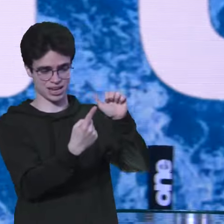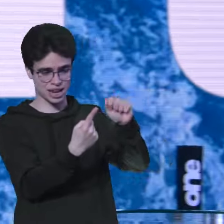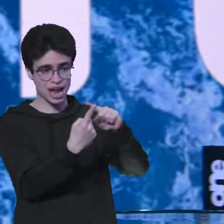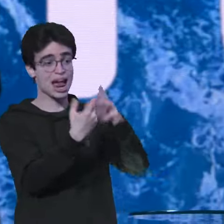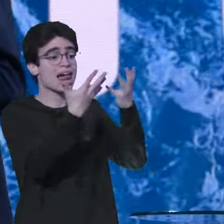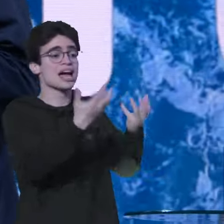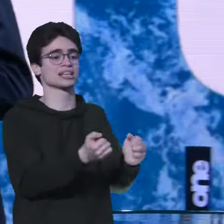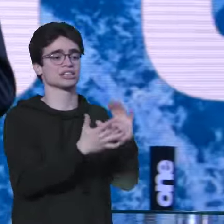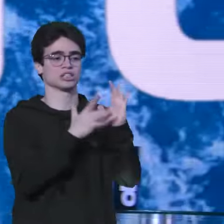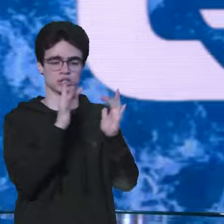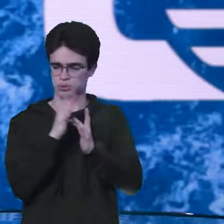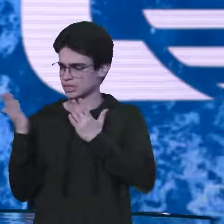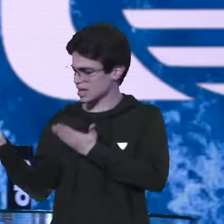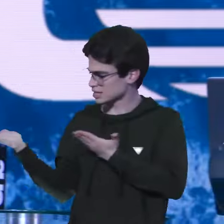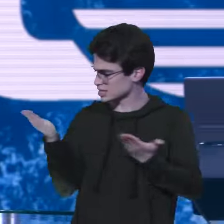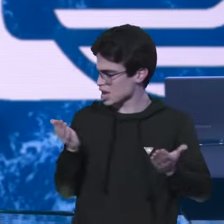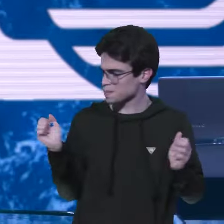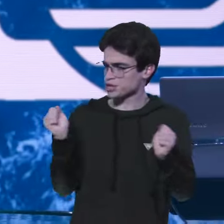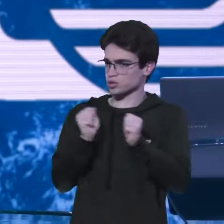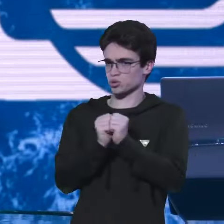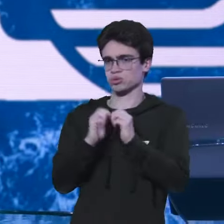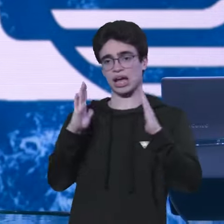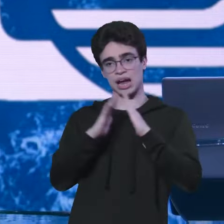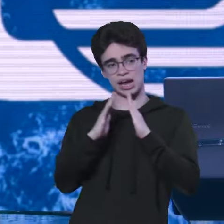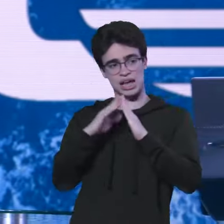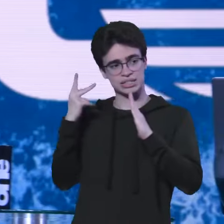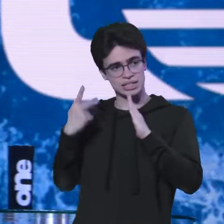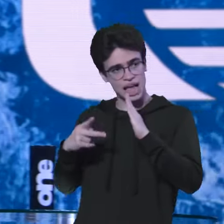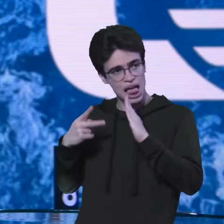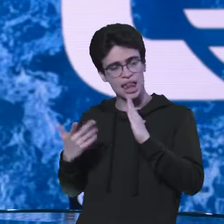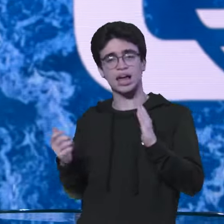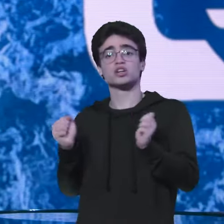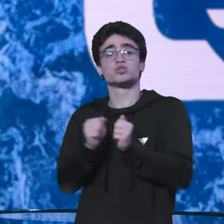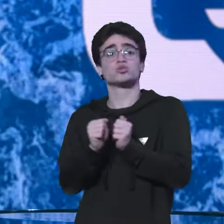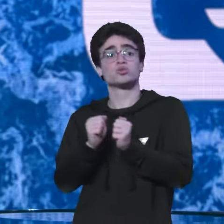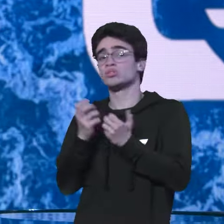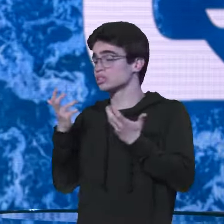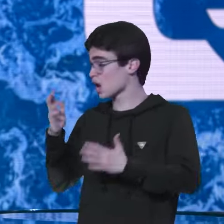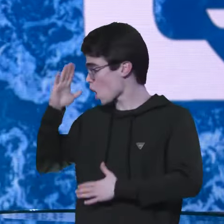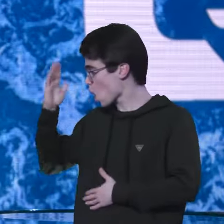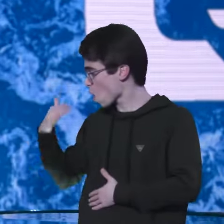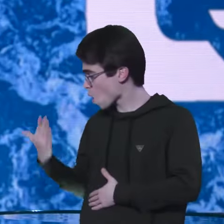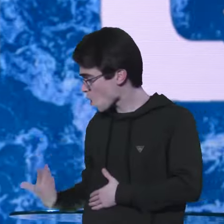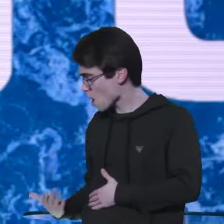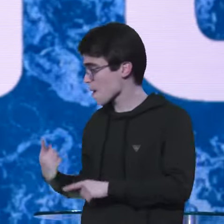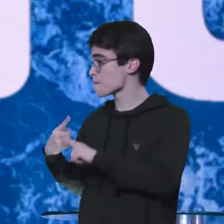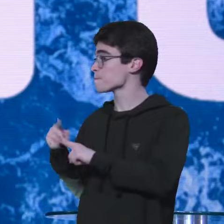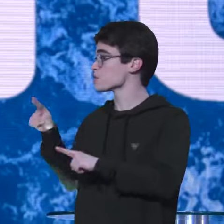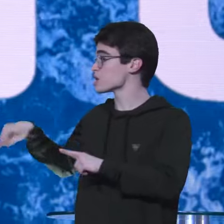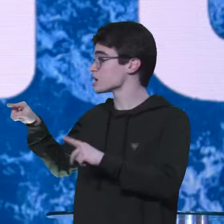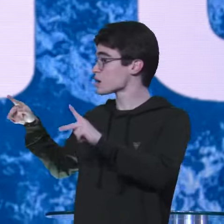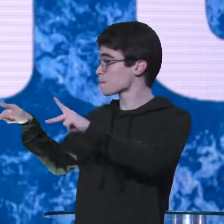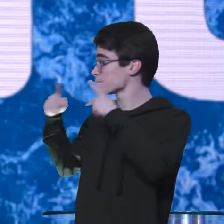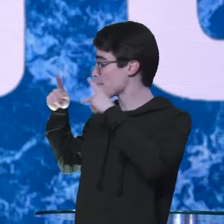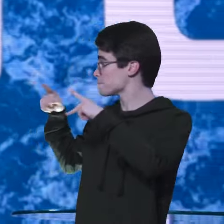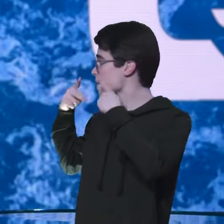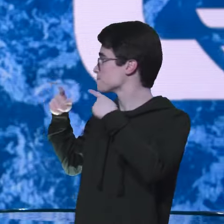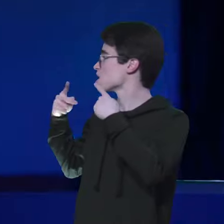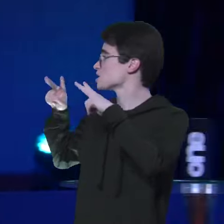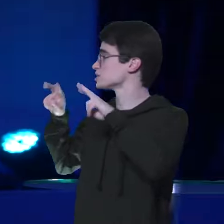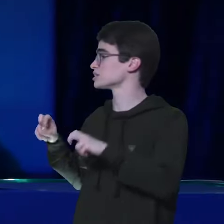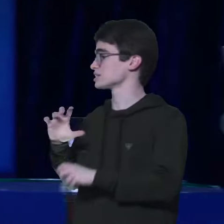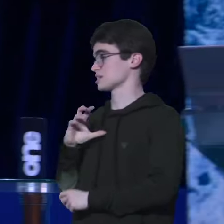na casa dela, como sinal de que ela estava honrando eles, porque eles pregaram a mensagem de salvação para ela.